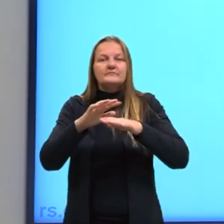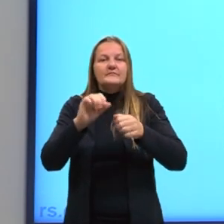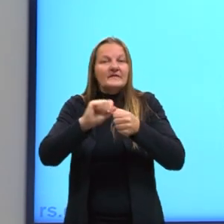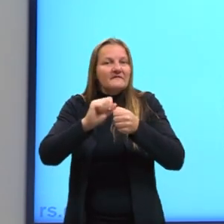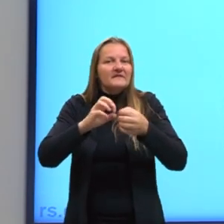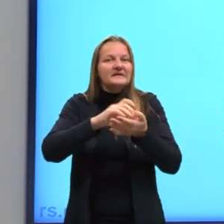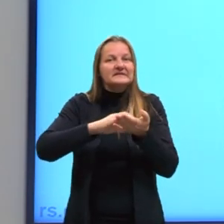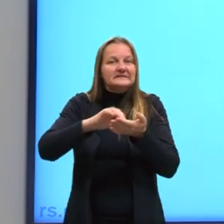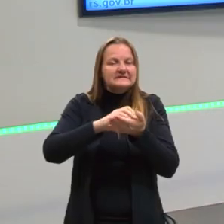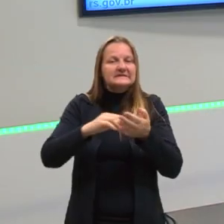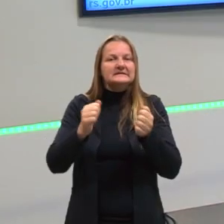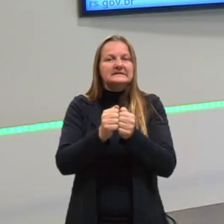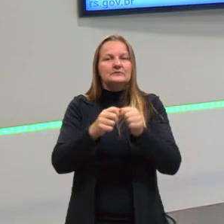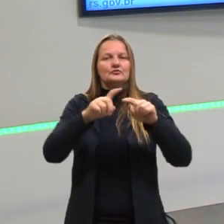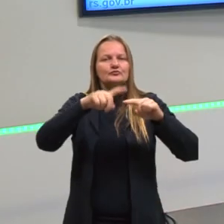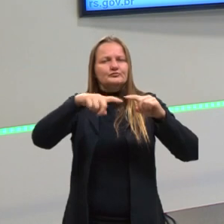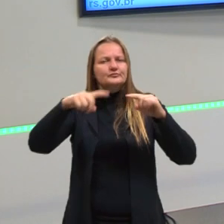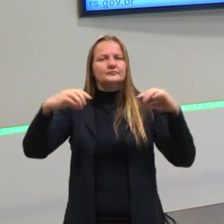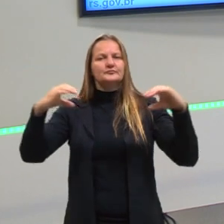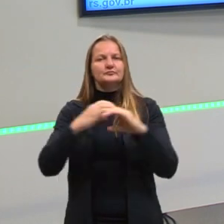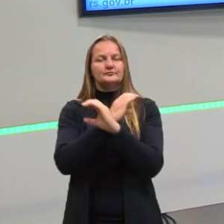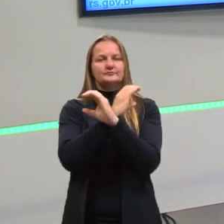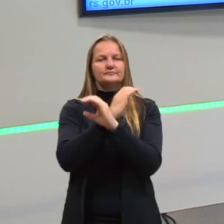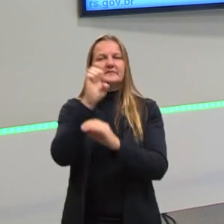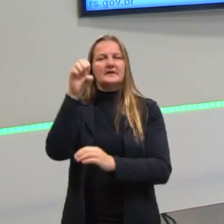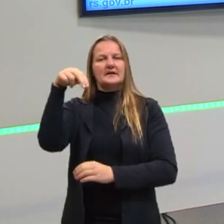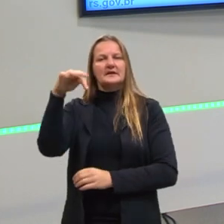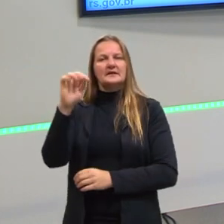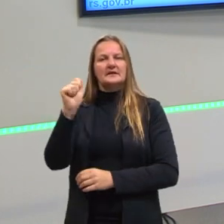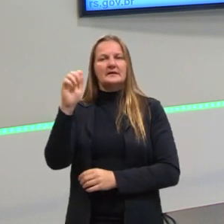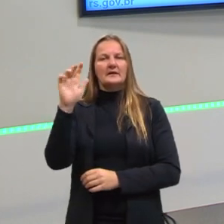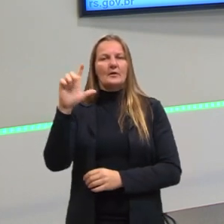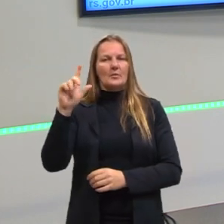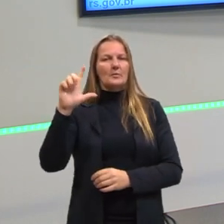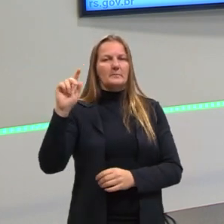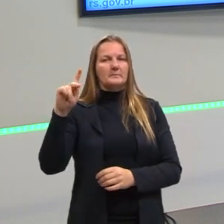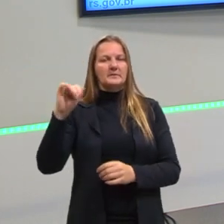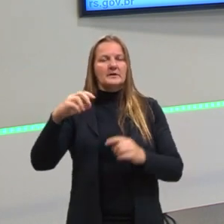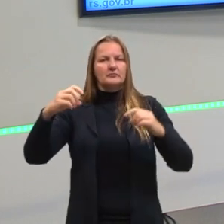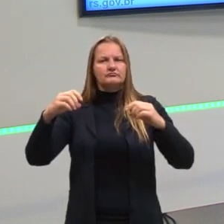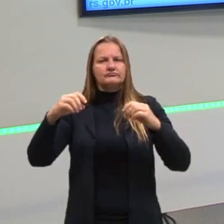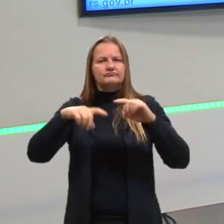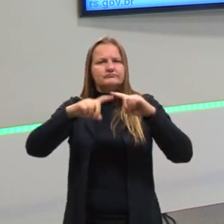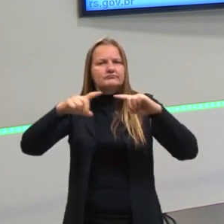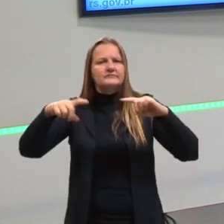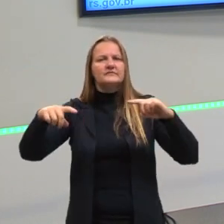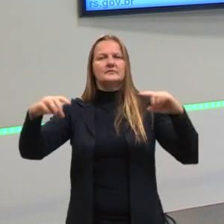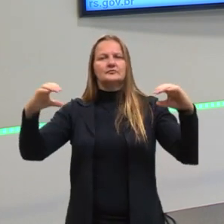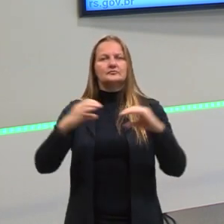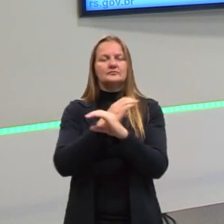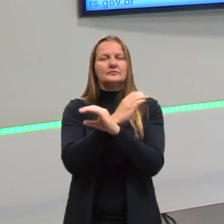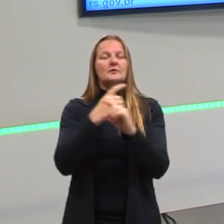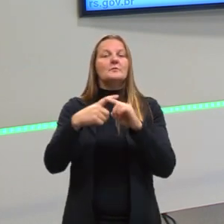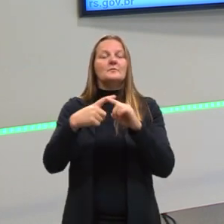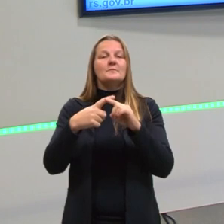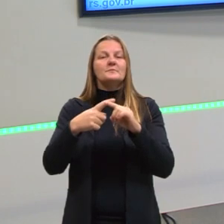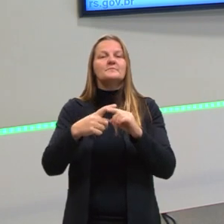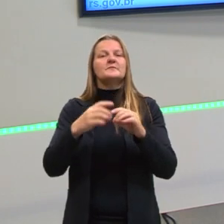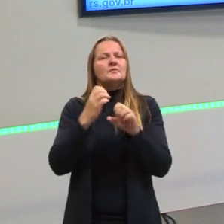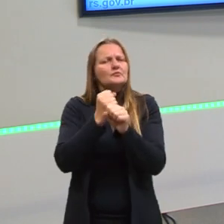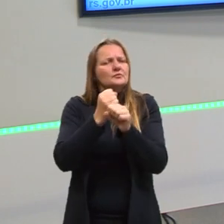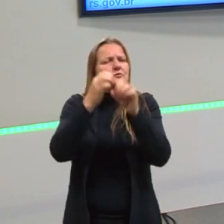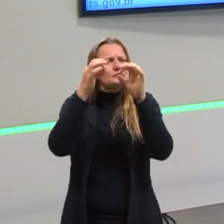fiz na variação de entalpia nas reações termoquímicas estão corretas Mas ao seu só mês